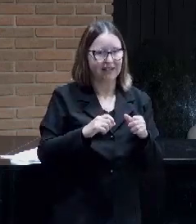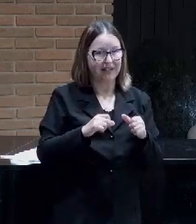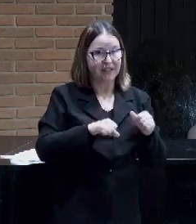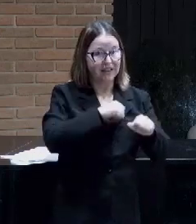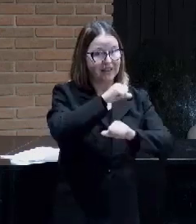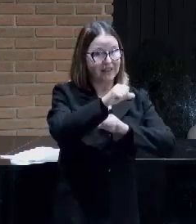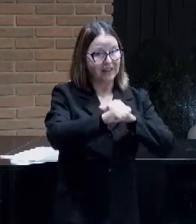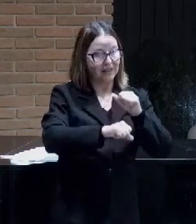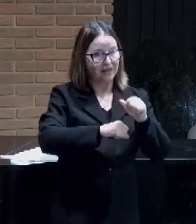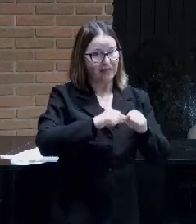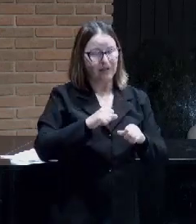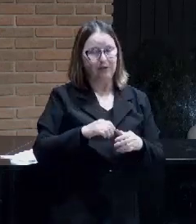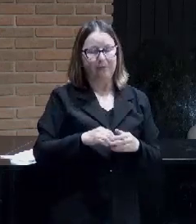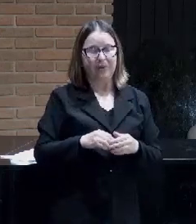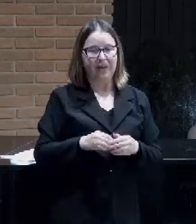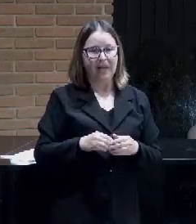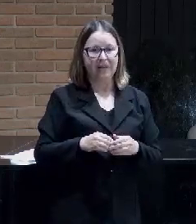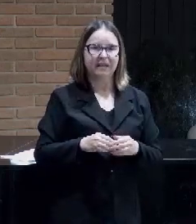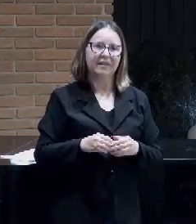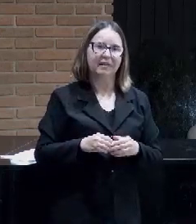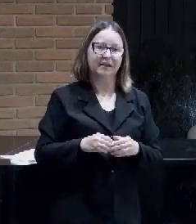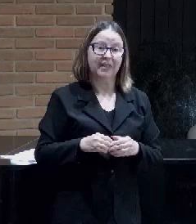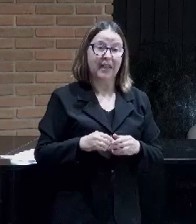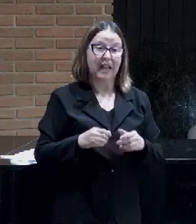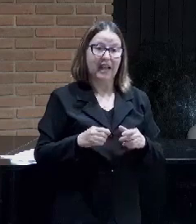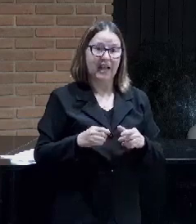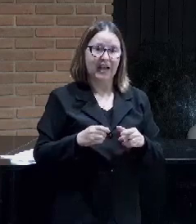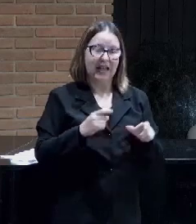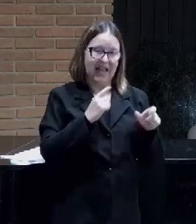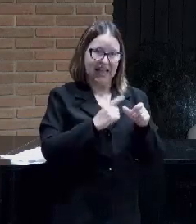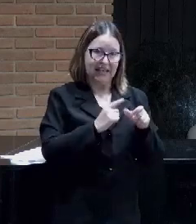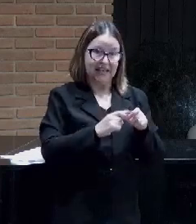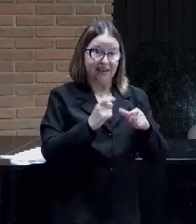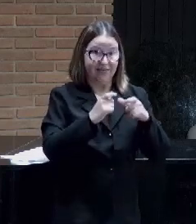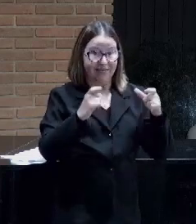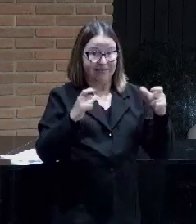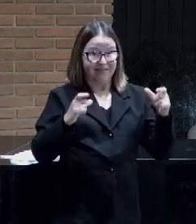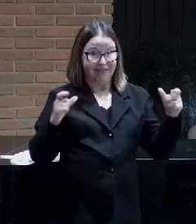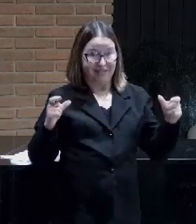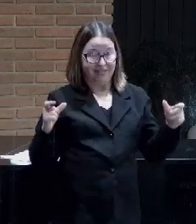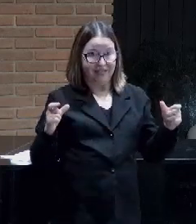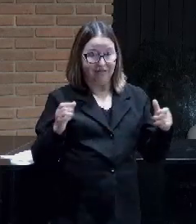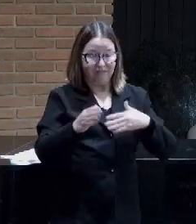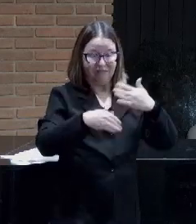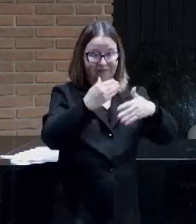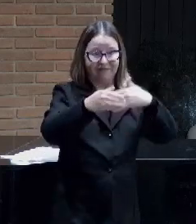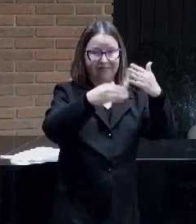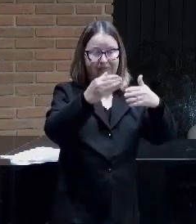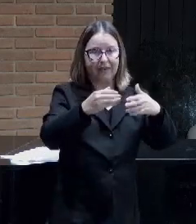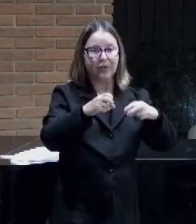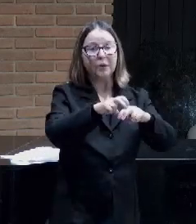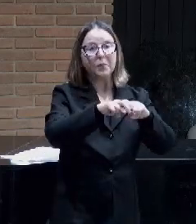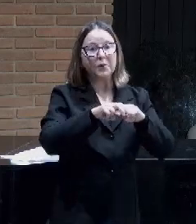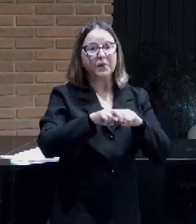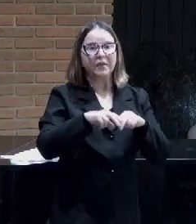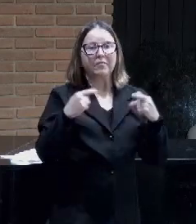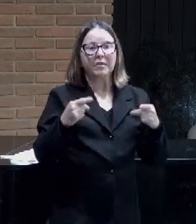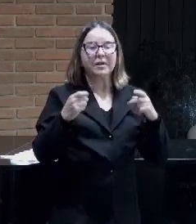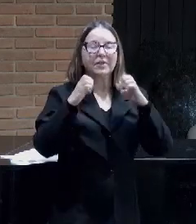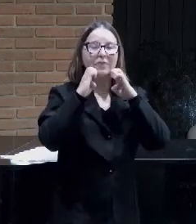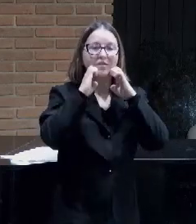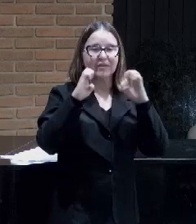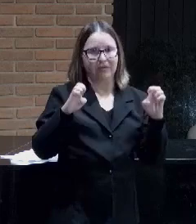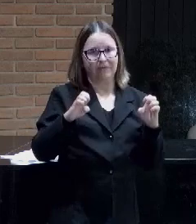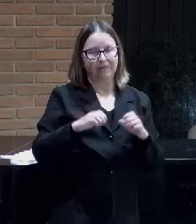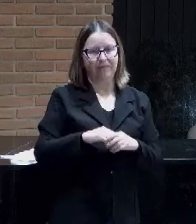mas com economias melhorando, com cidades crescendo, com as situações melhorando. Tudo por conta do Evangelho. Meus